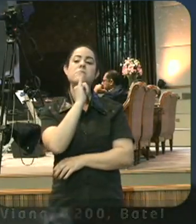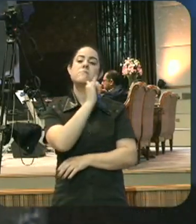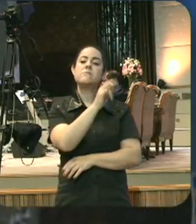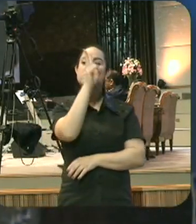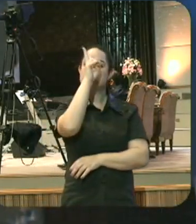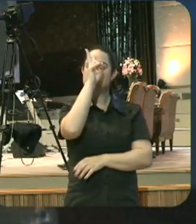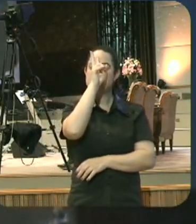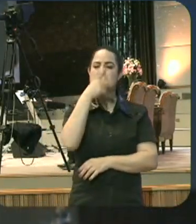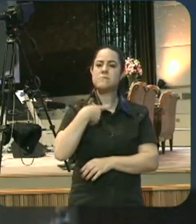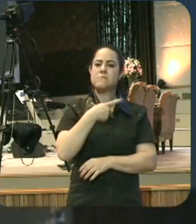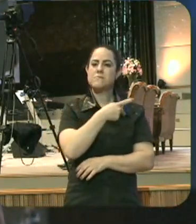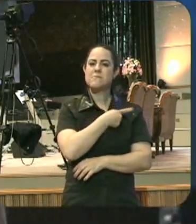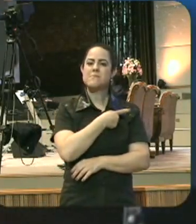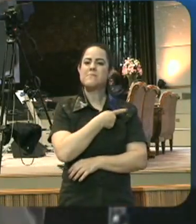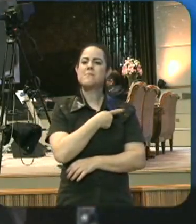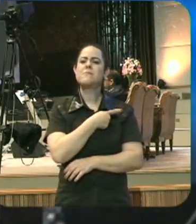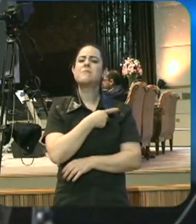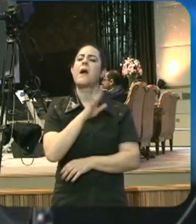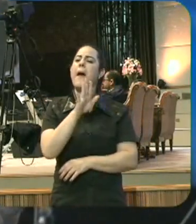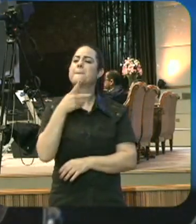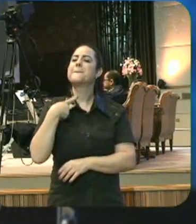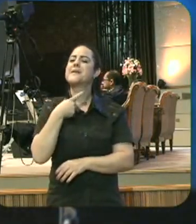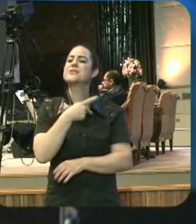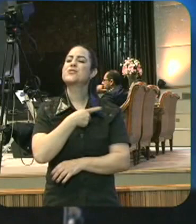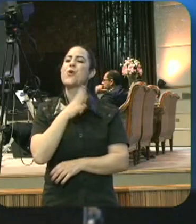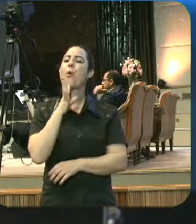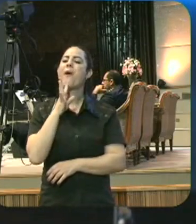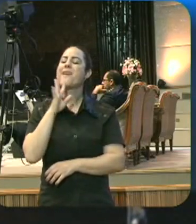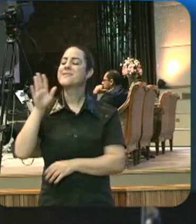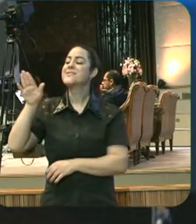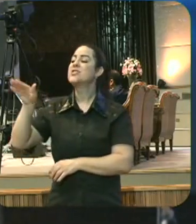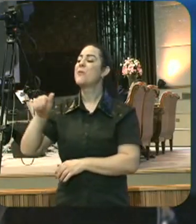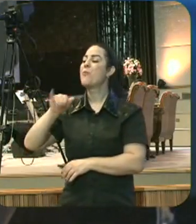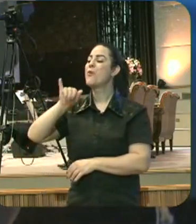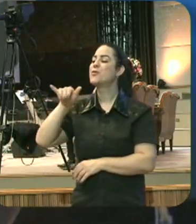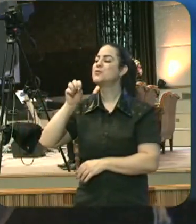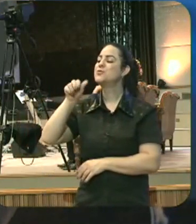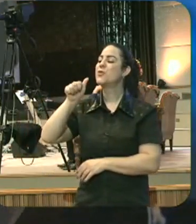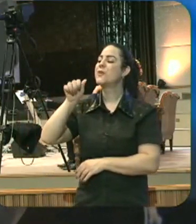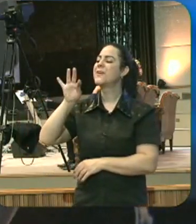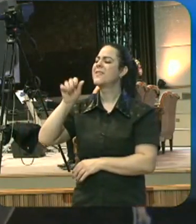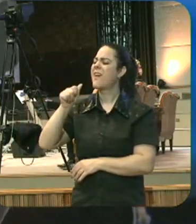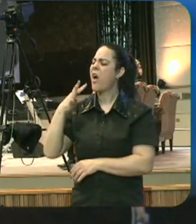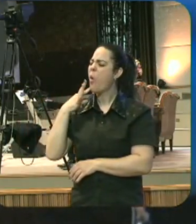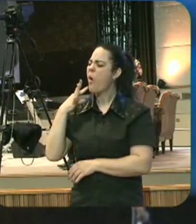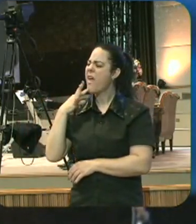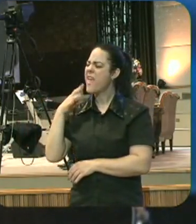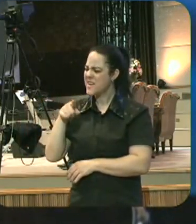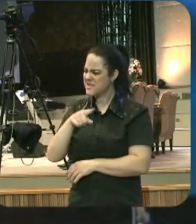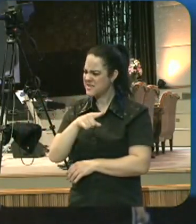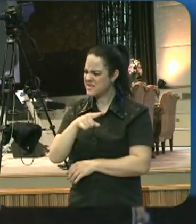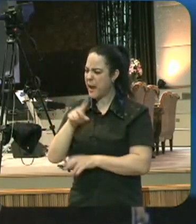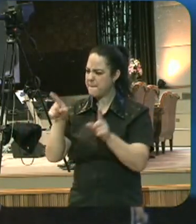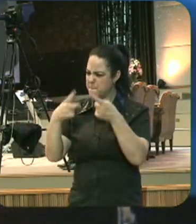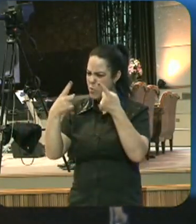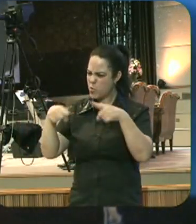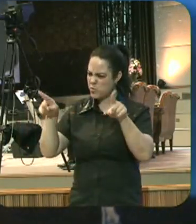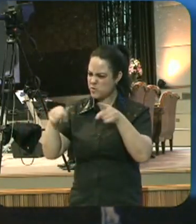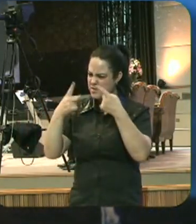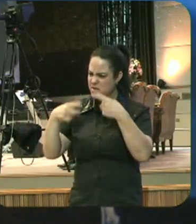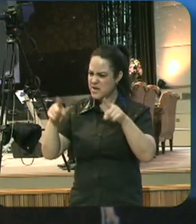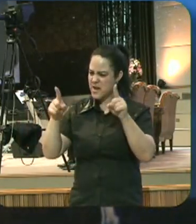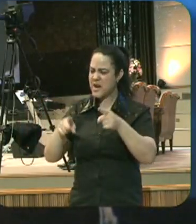da igreja, o pastor da igreja chamou o Jonathan e disse assim: Jonathan, você conhece aquela